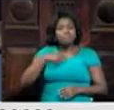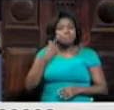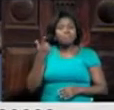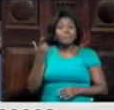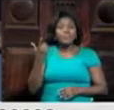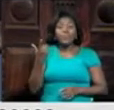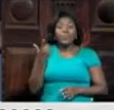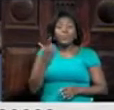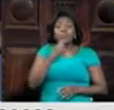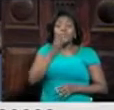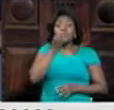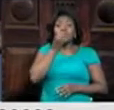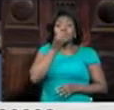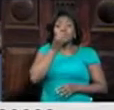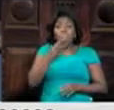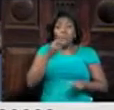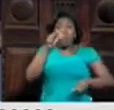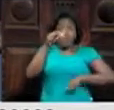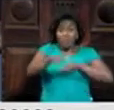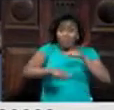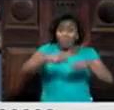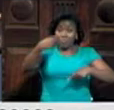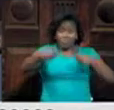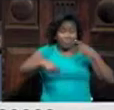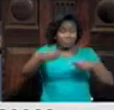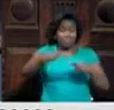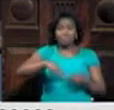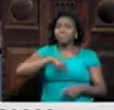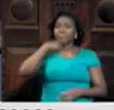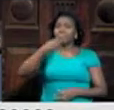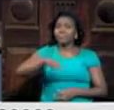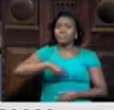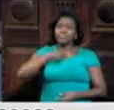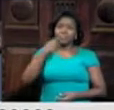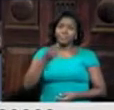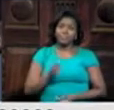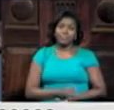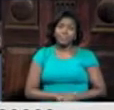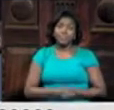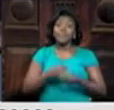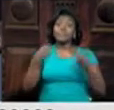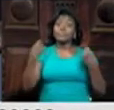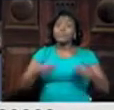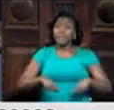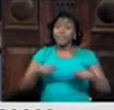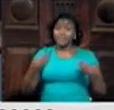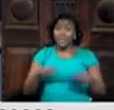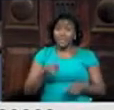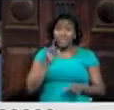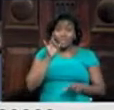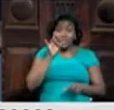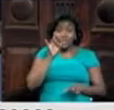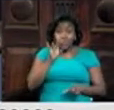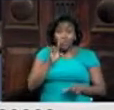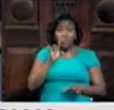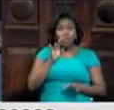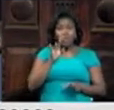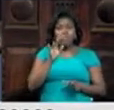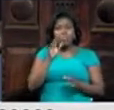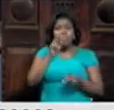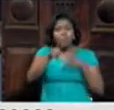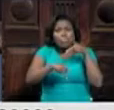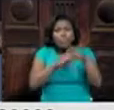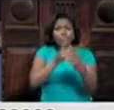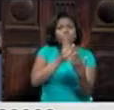boa reforma e uma boa revolução do sistema político brasileiro. É preciso não só consultar a